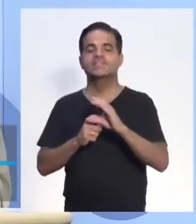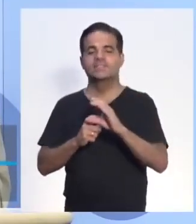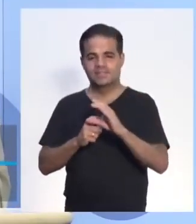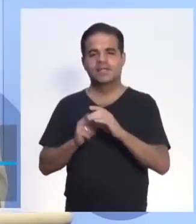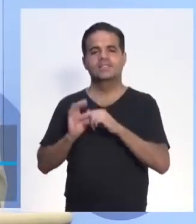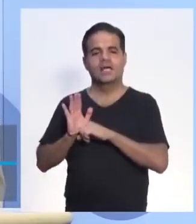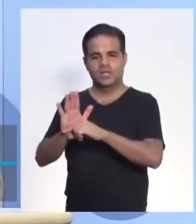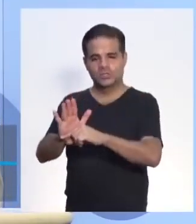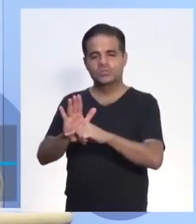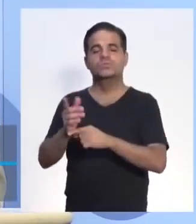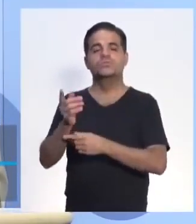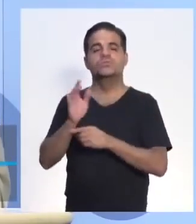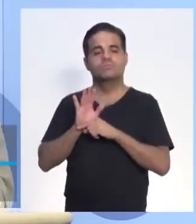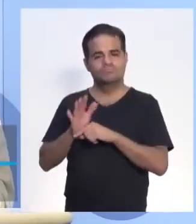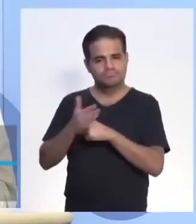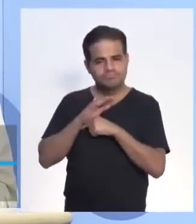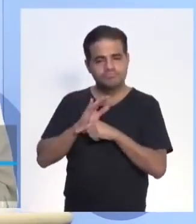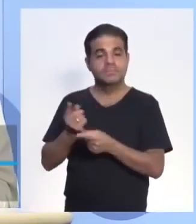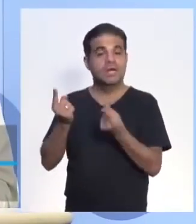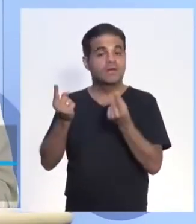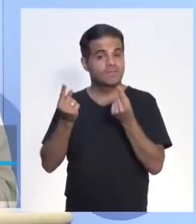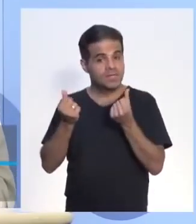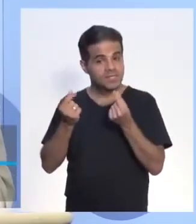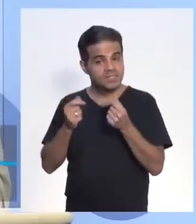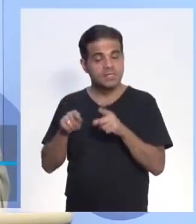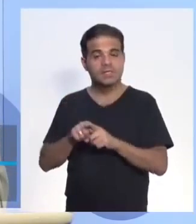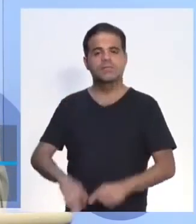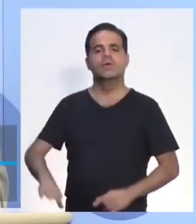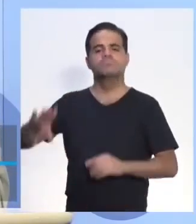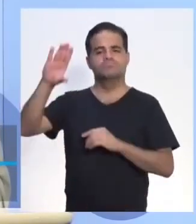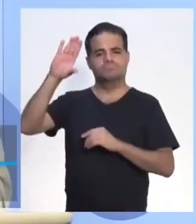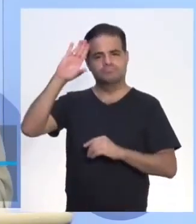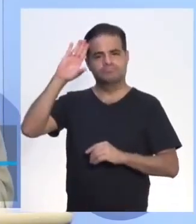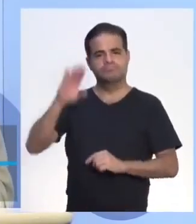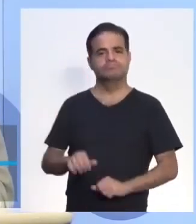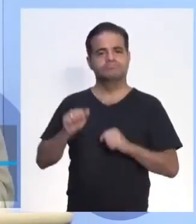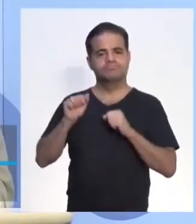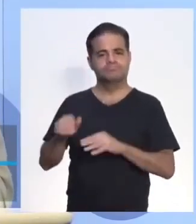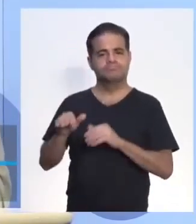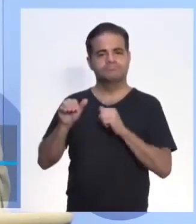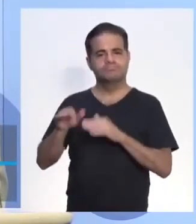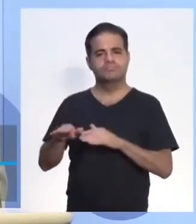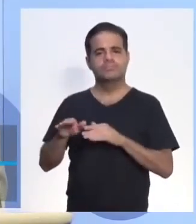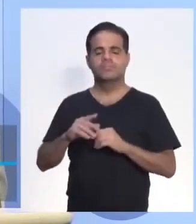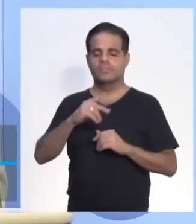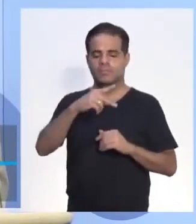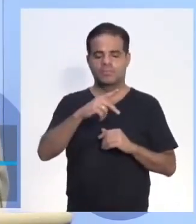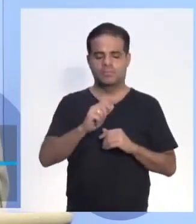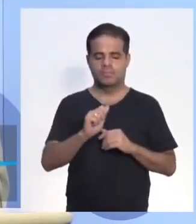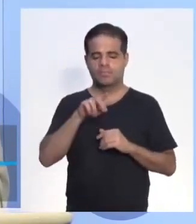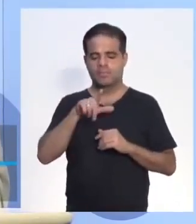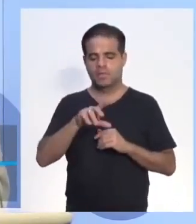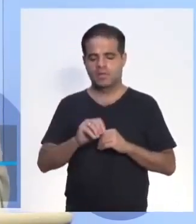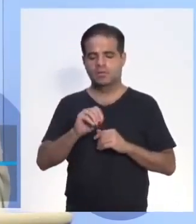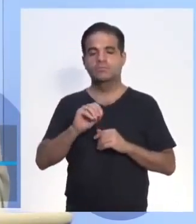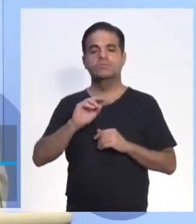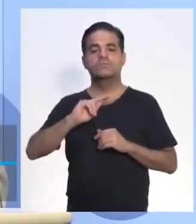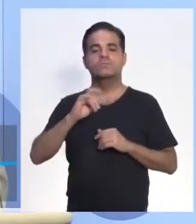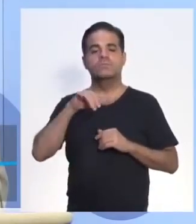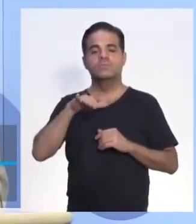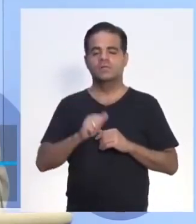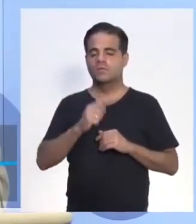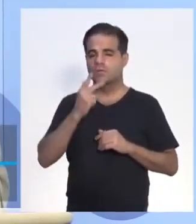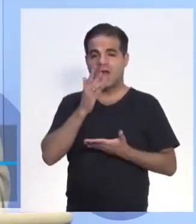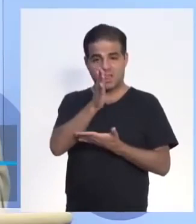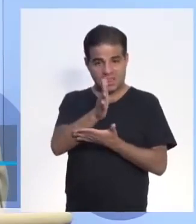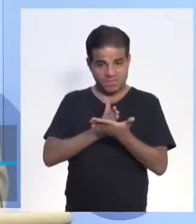mútua financeira e militar também. Vamos lá, Paulo Henrique. A divisão da